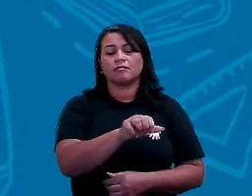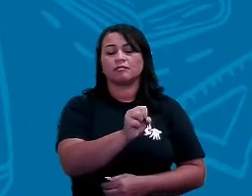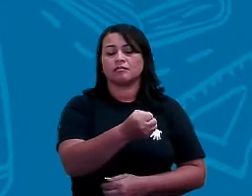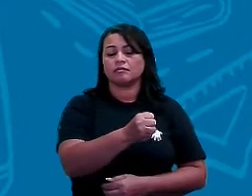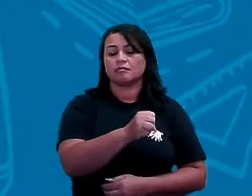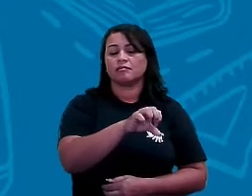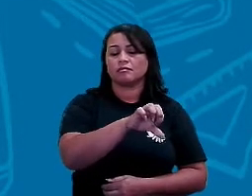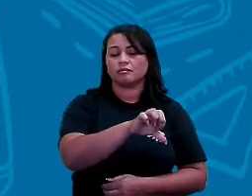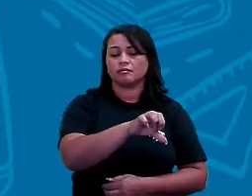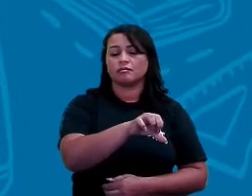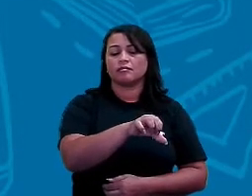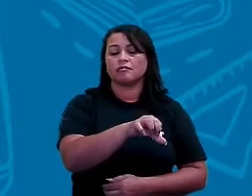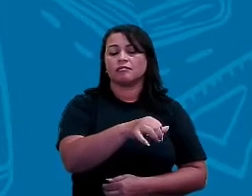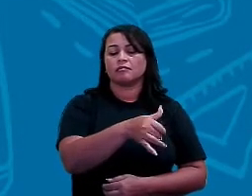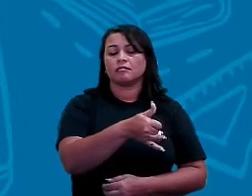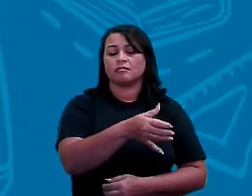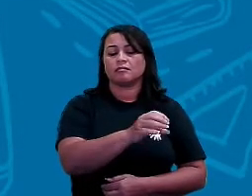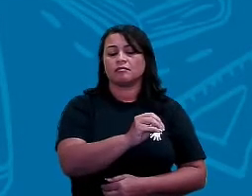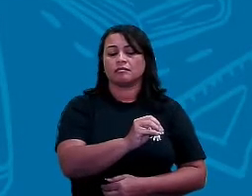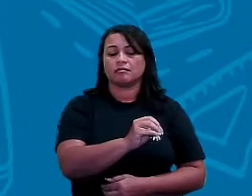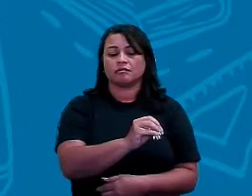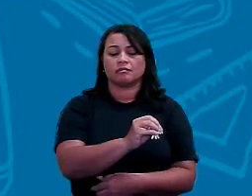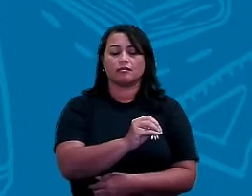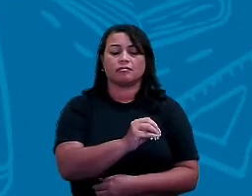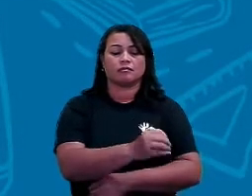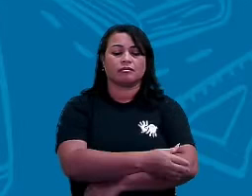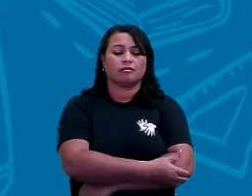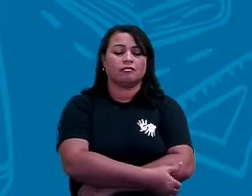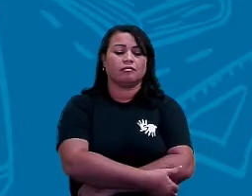8, 9, 10,